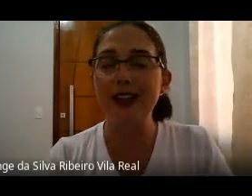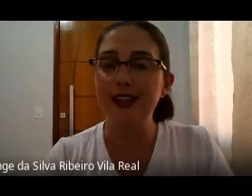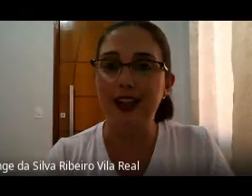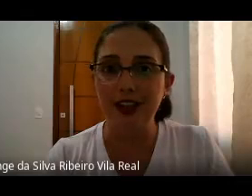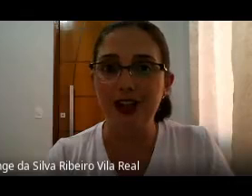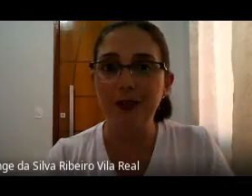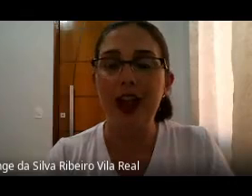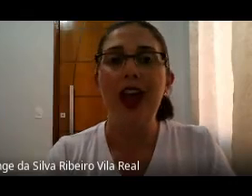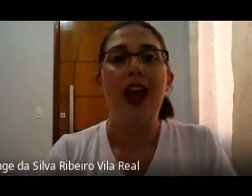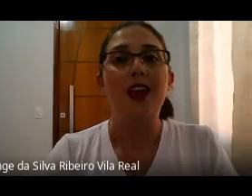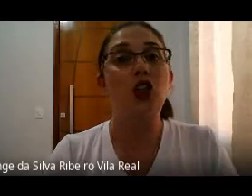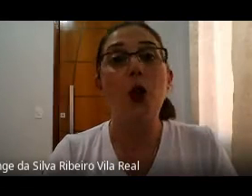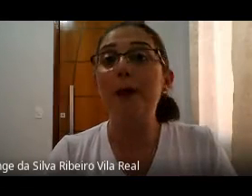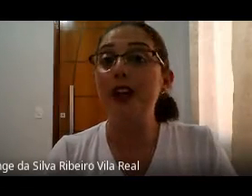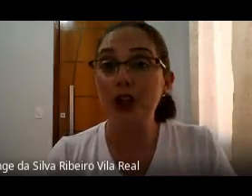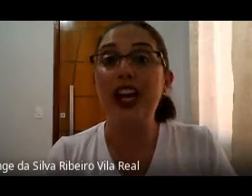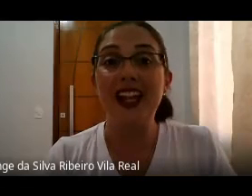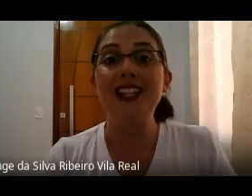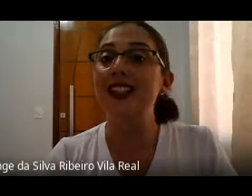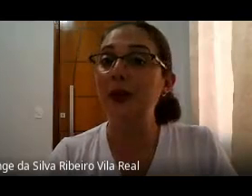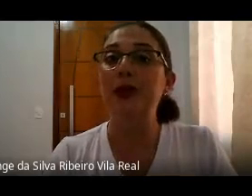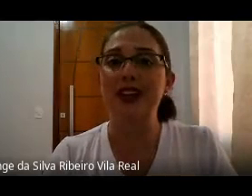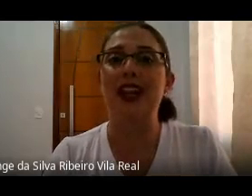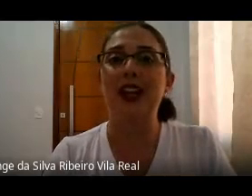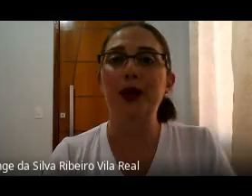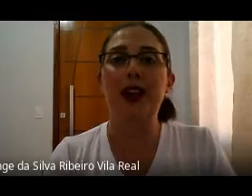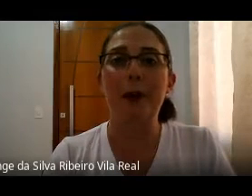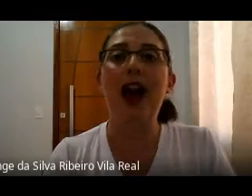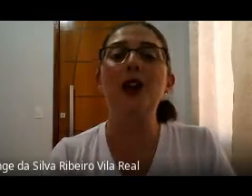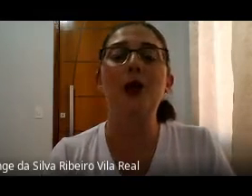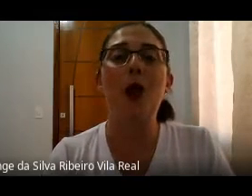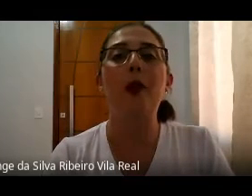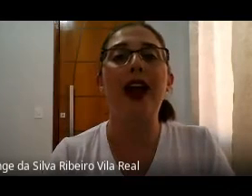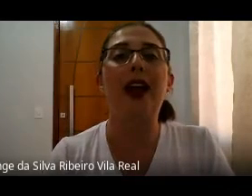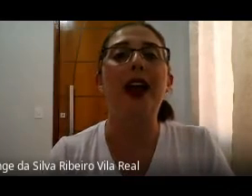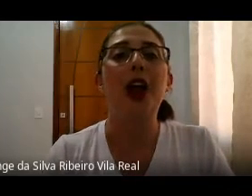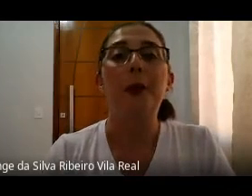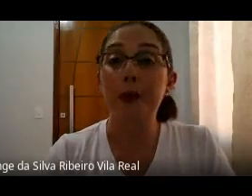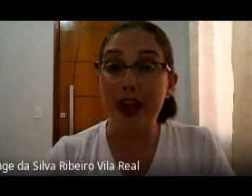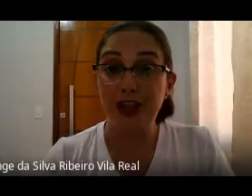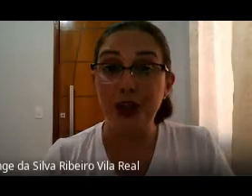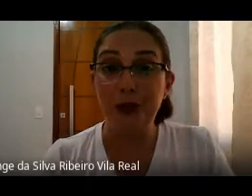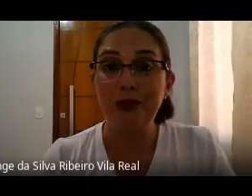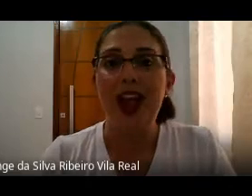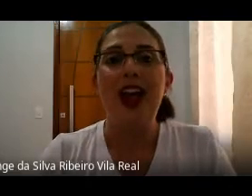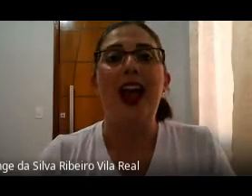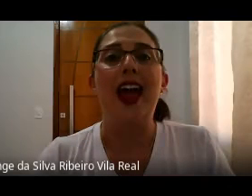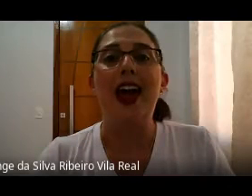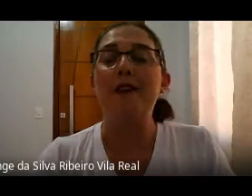é fascinante. E sou apaixonada, sim, por essa língua, trabalho com ela por